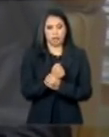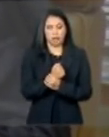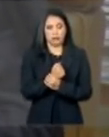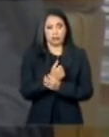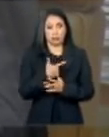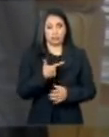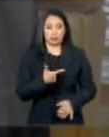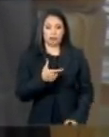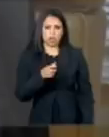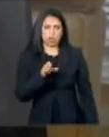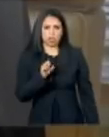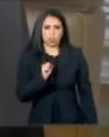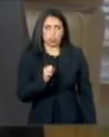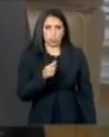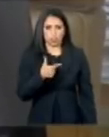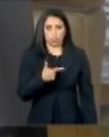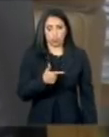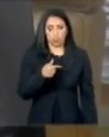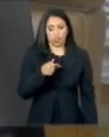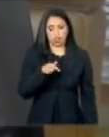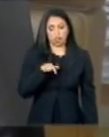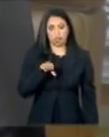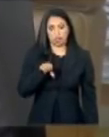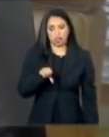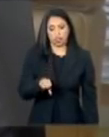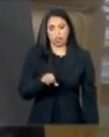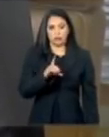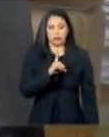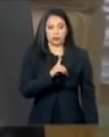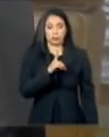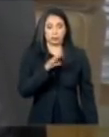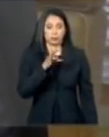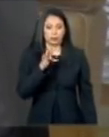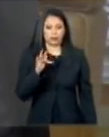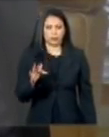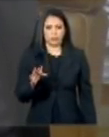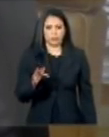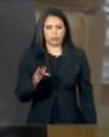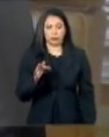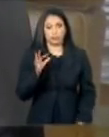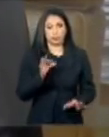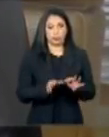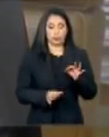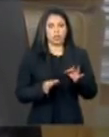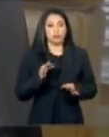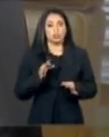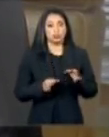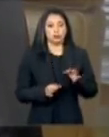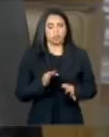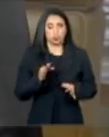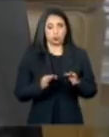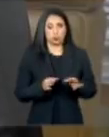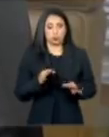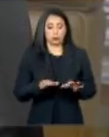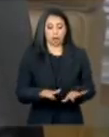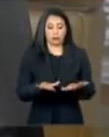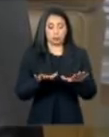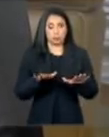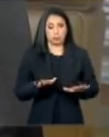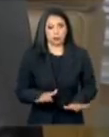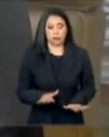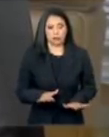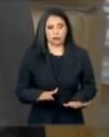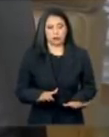28279 do distrito federal julgado e apreciado por esse egrégio plenário e